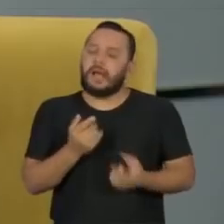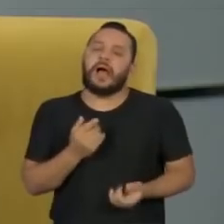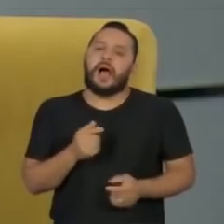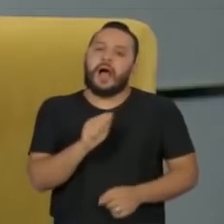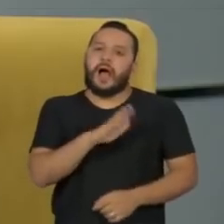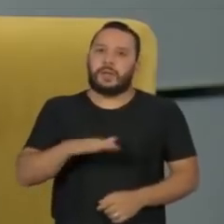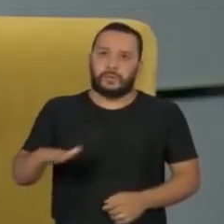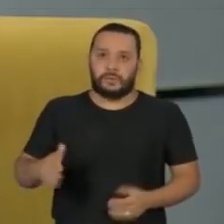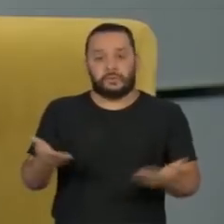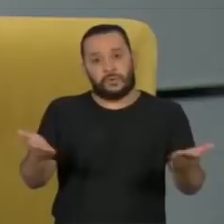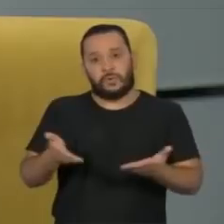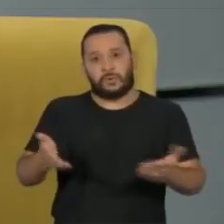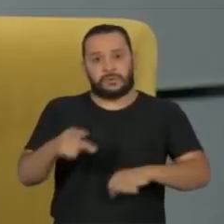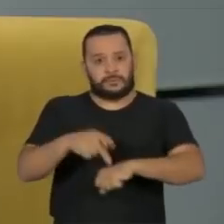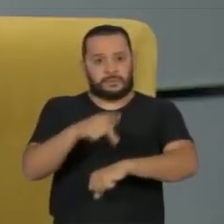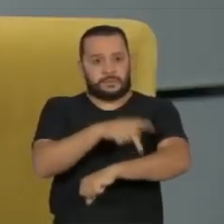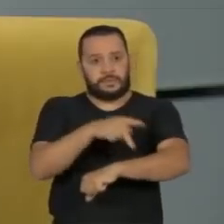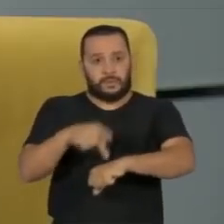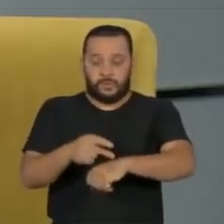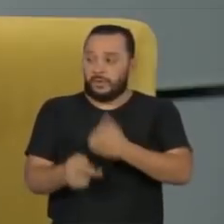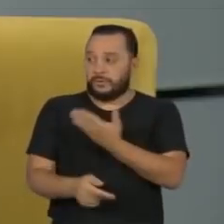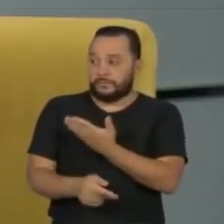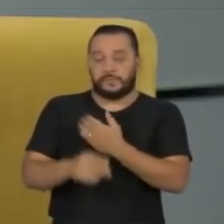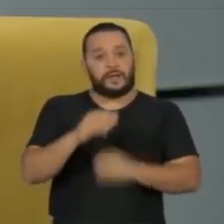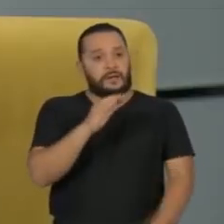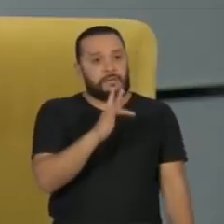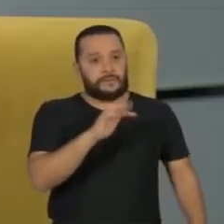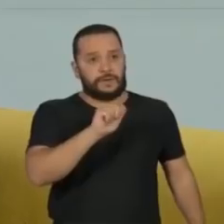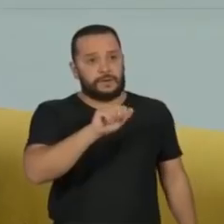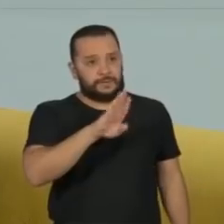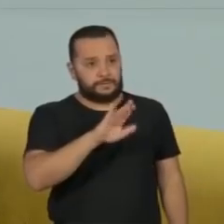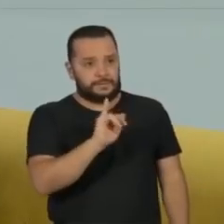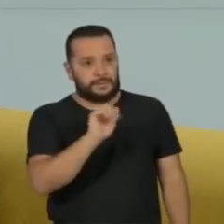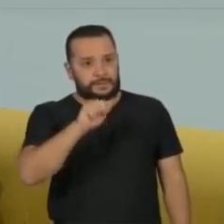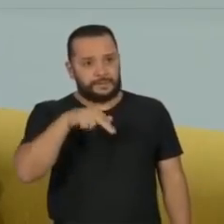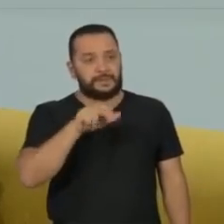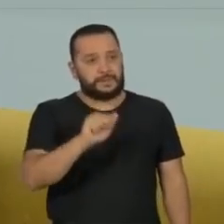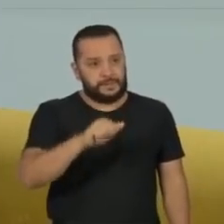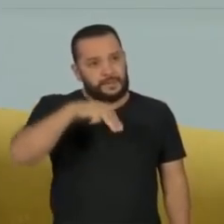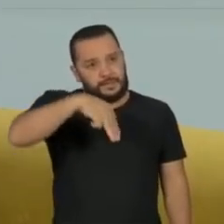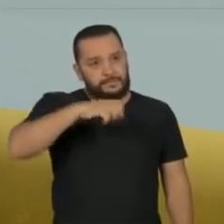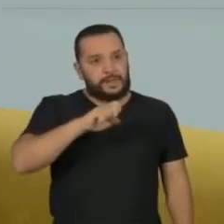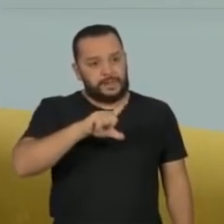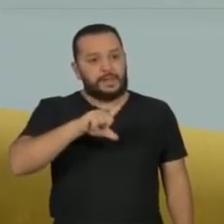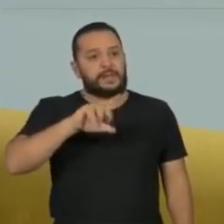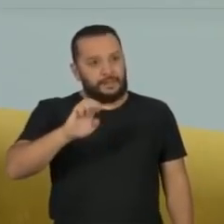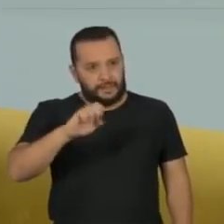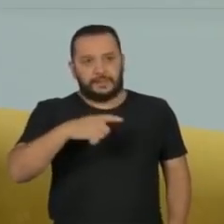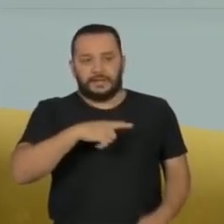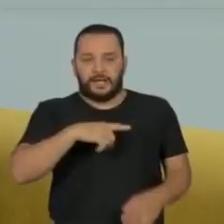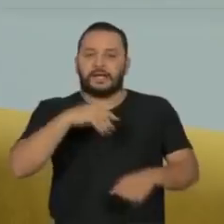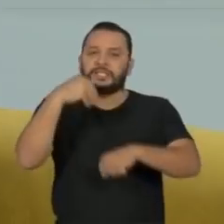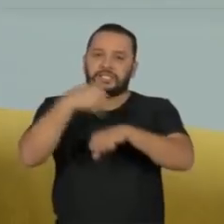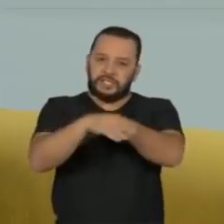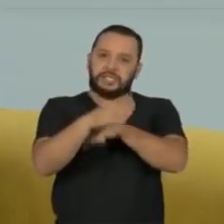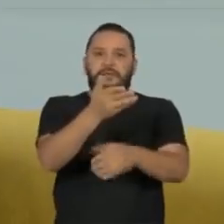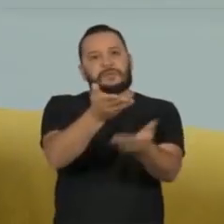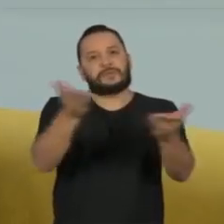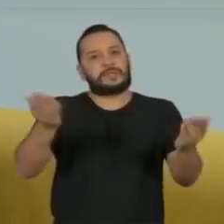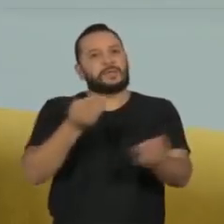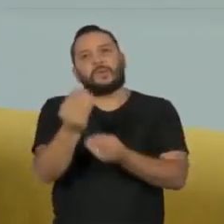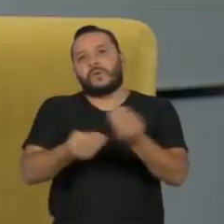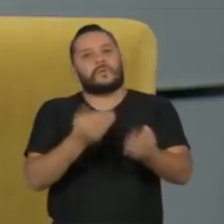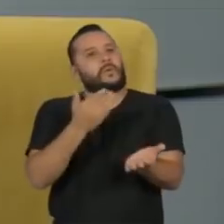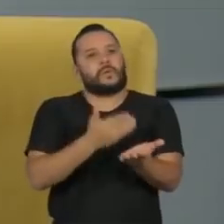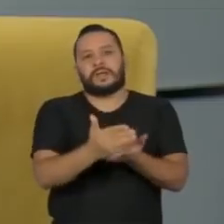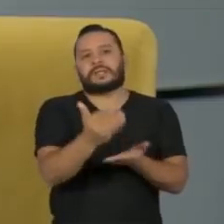pedagoga Fabiana Melli, que traz umas dicas aí, orientação para que esse início de ano letivo seja da melhor forma possível.